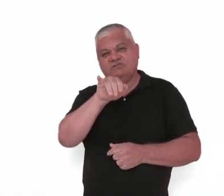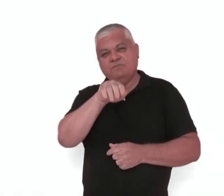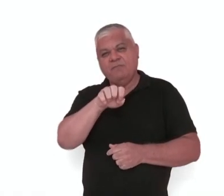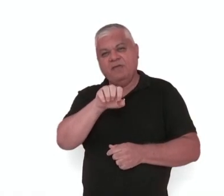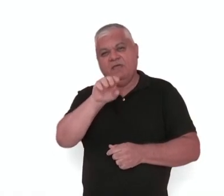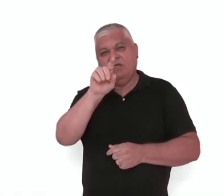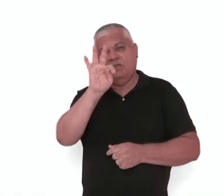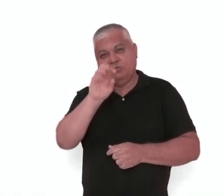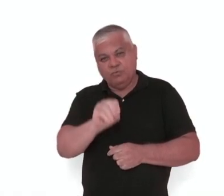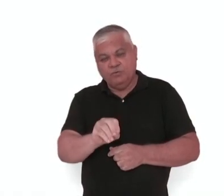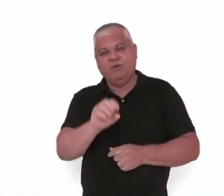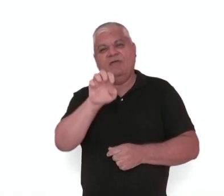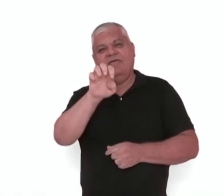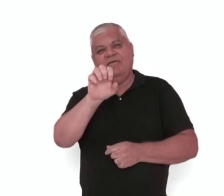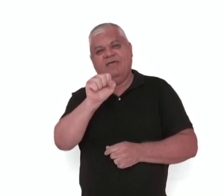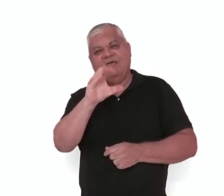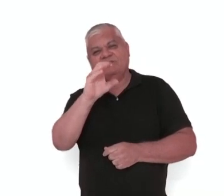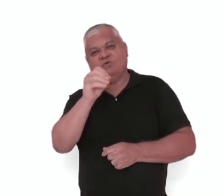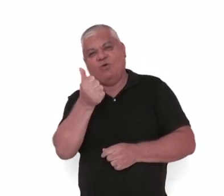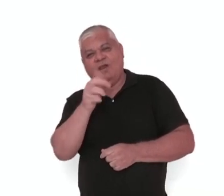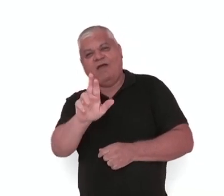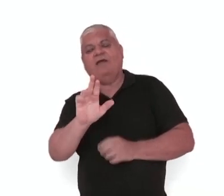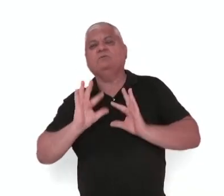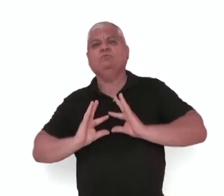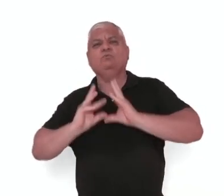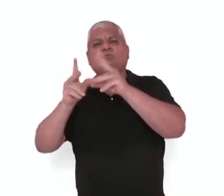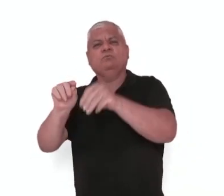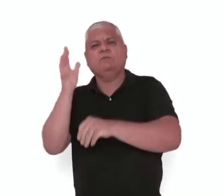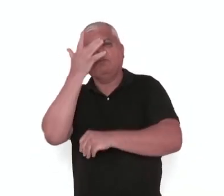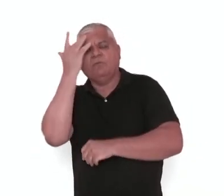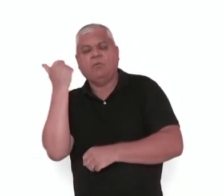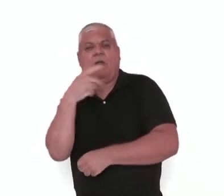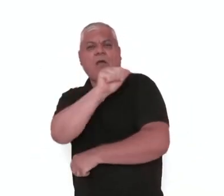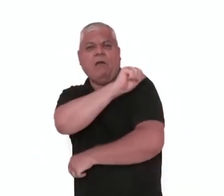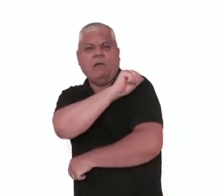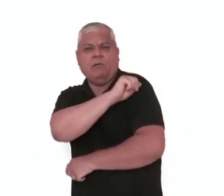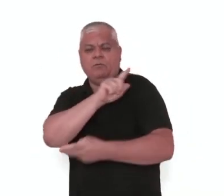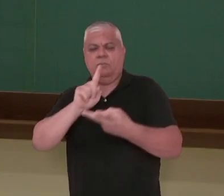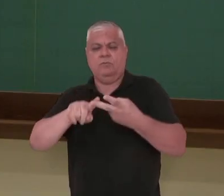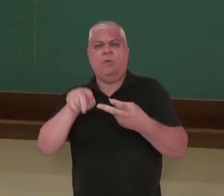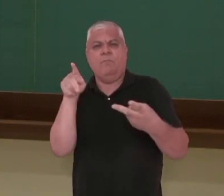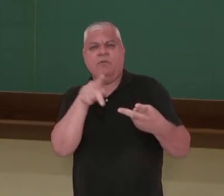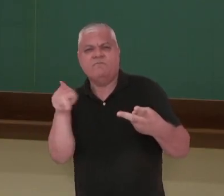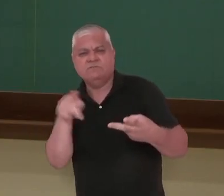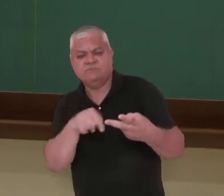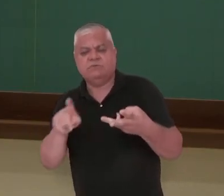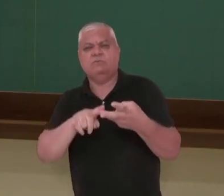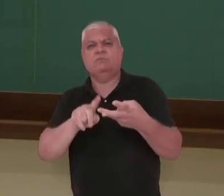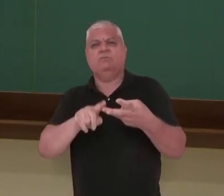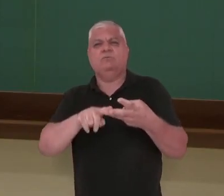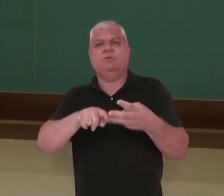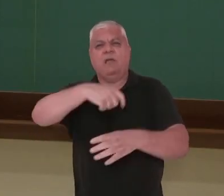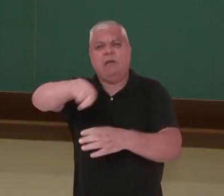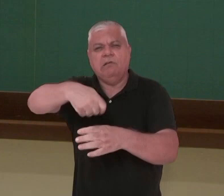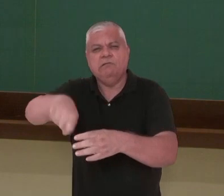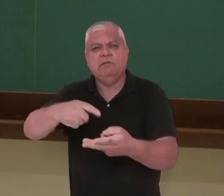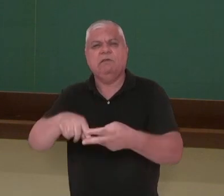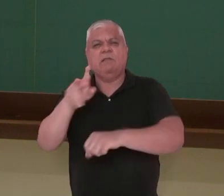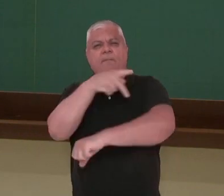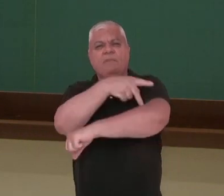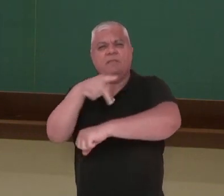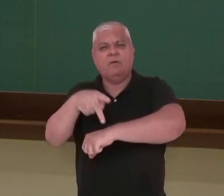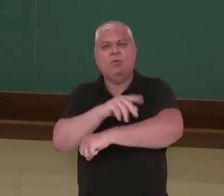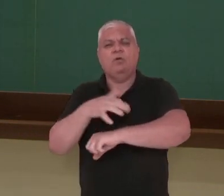Todos da comunidade escolar, estudantes, responsáveis, professores, pedagogos,